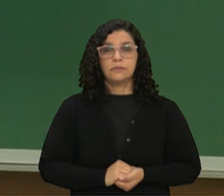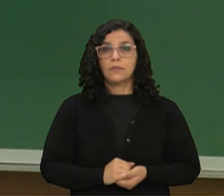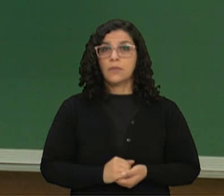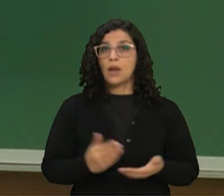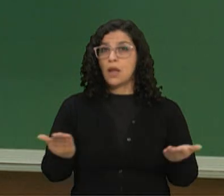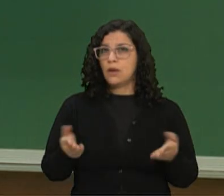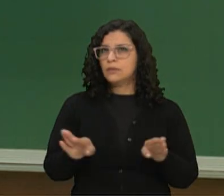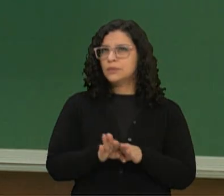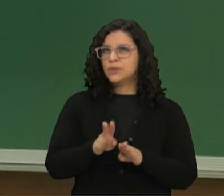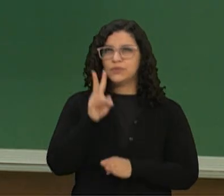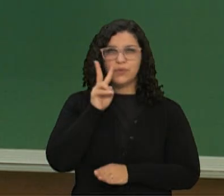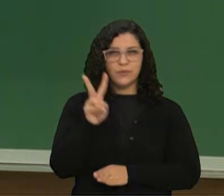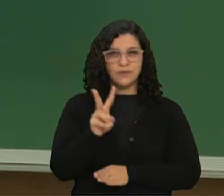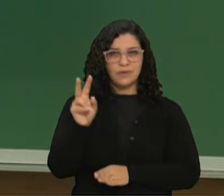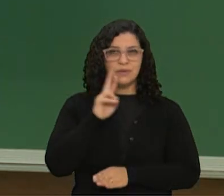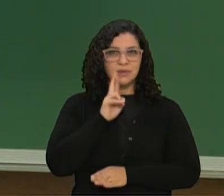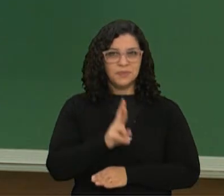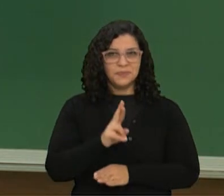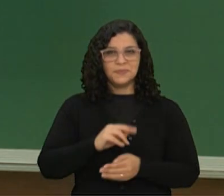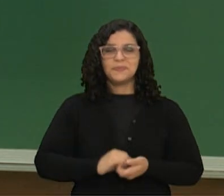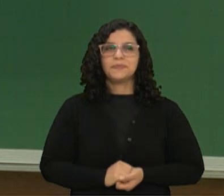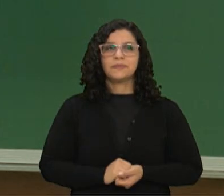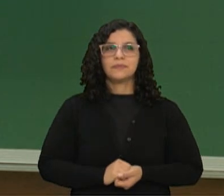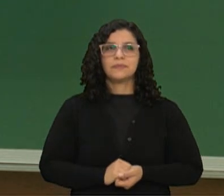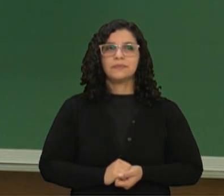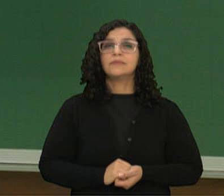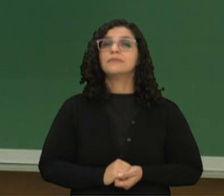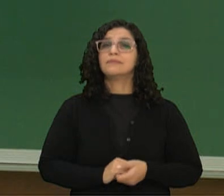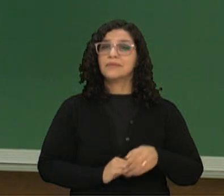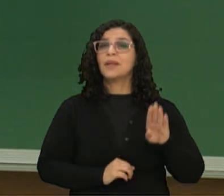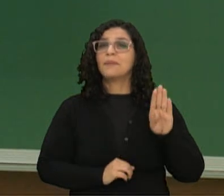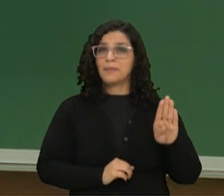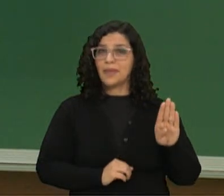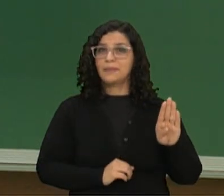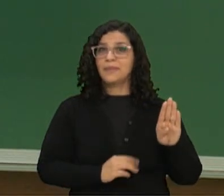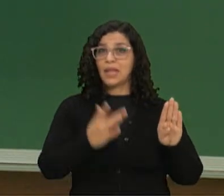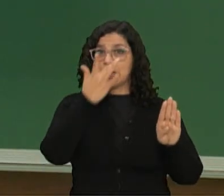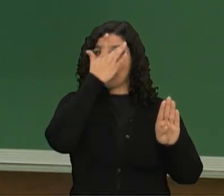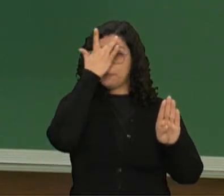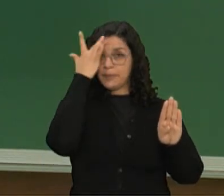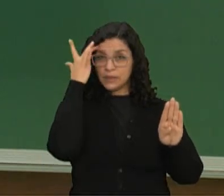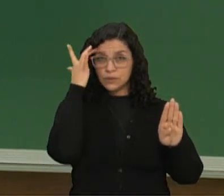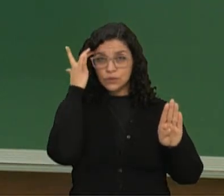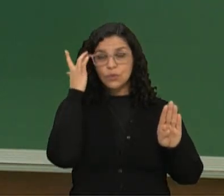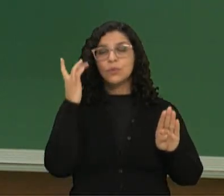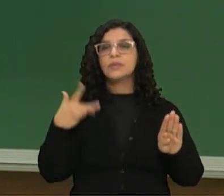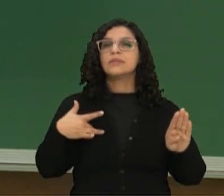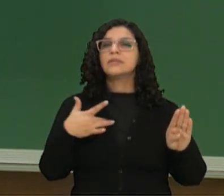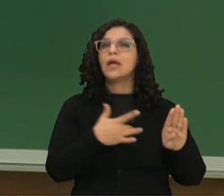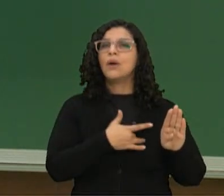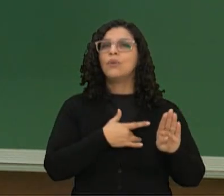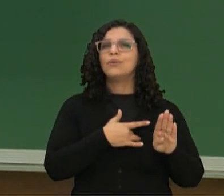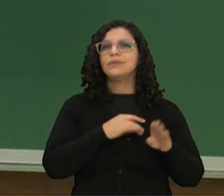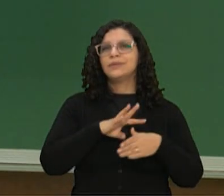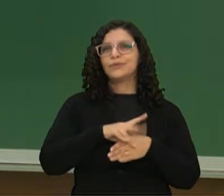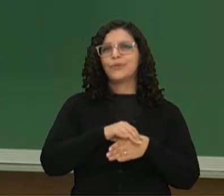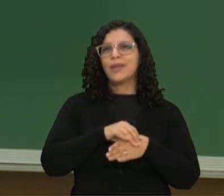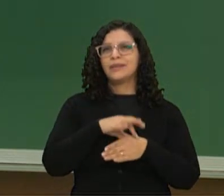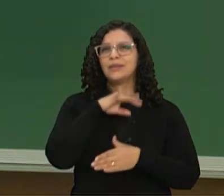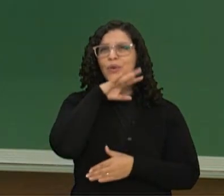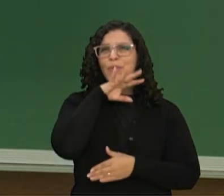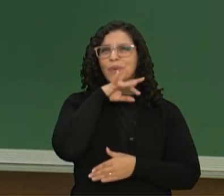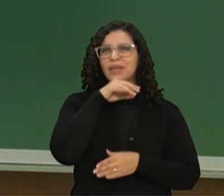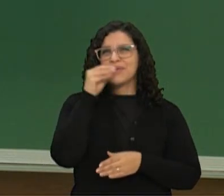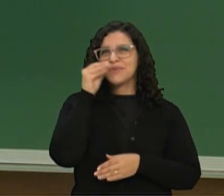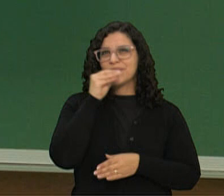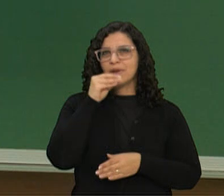Então, vamos lá para conferir. Pessoas com saúde debilitada. Olha, se vocês forem procurar no dicionário ou no